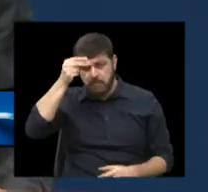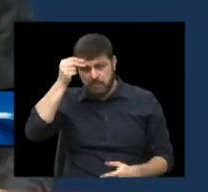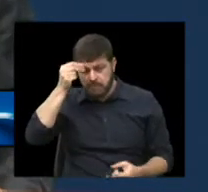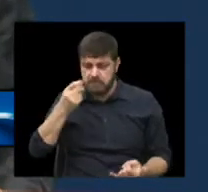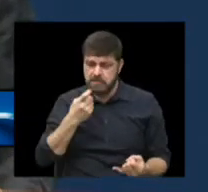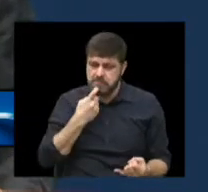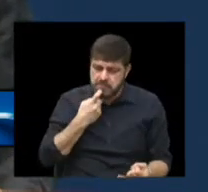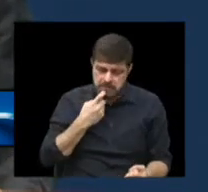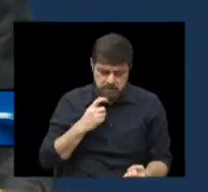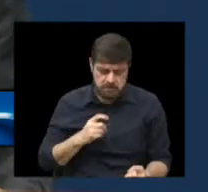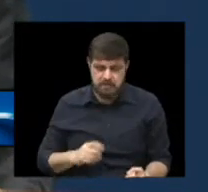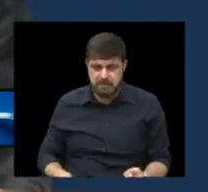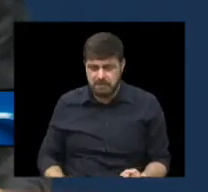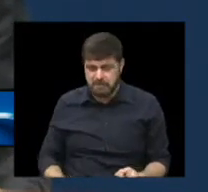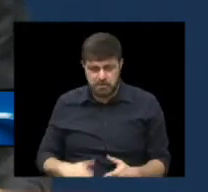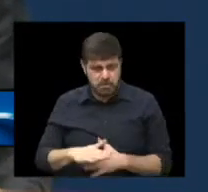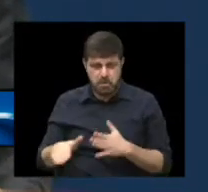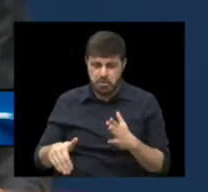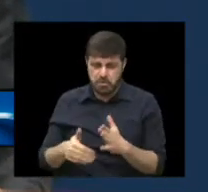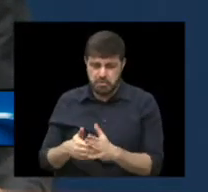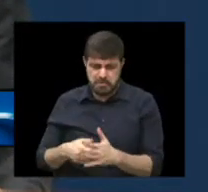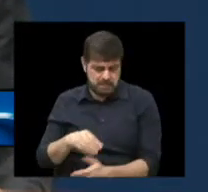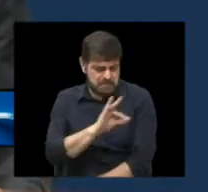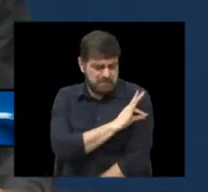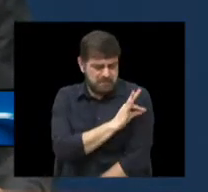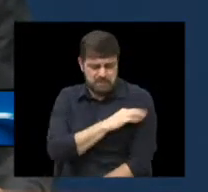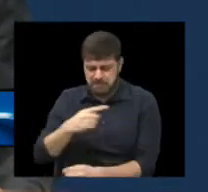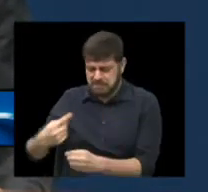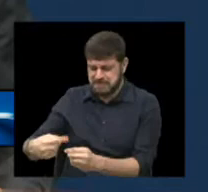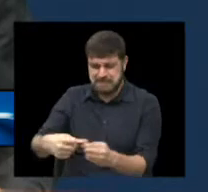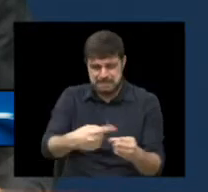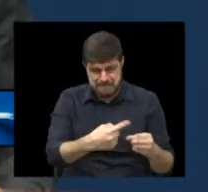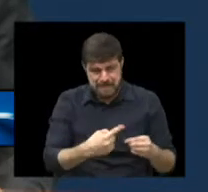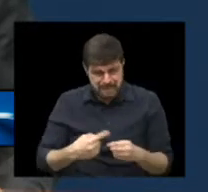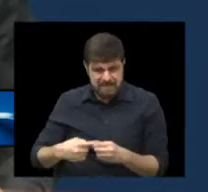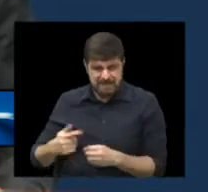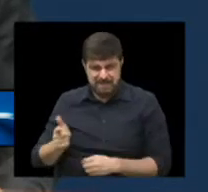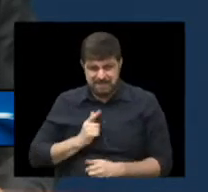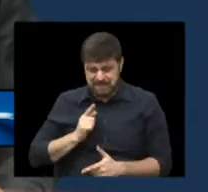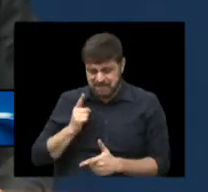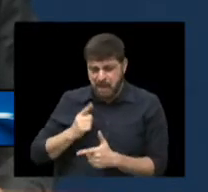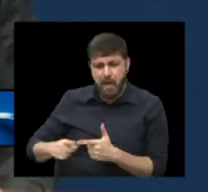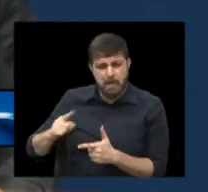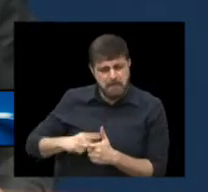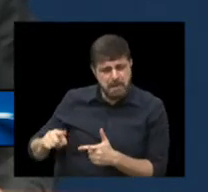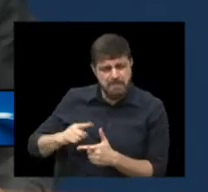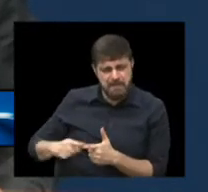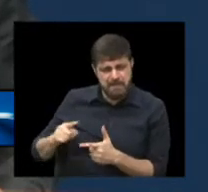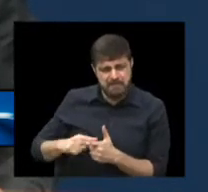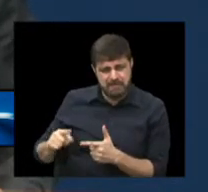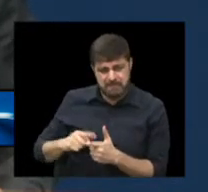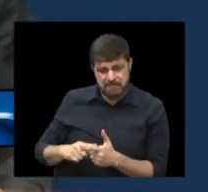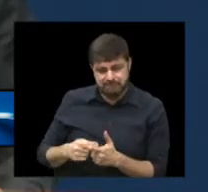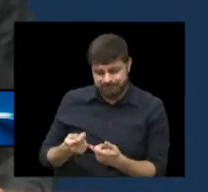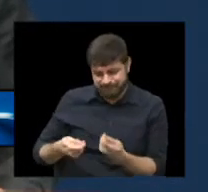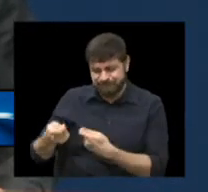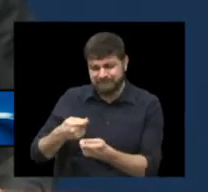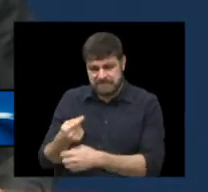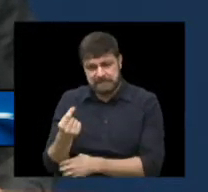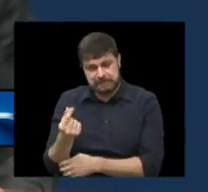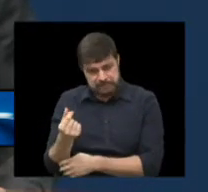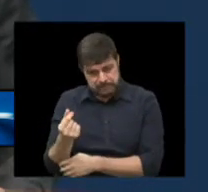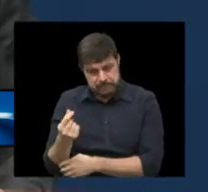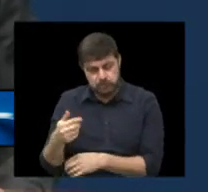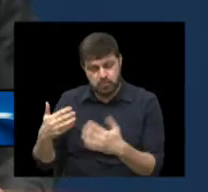como todas as prefeituras, passam um problema econômico